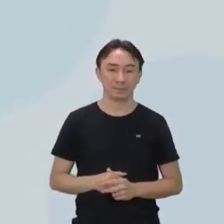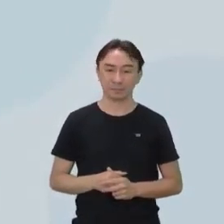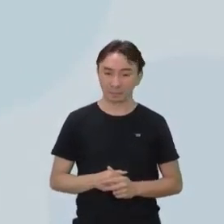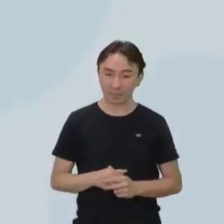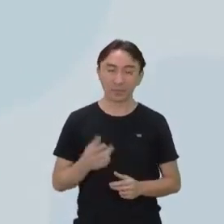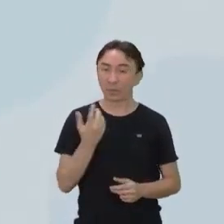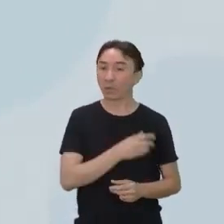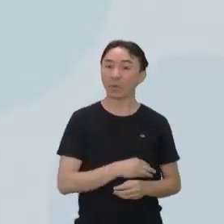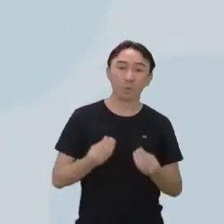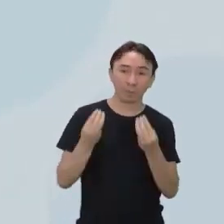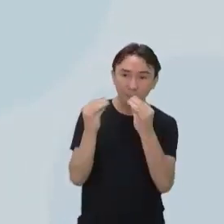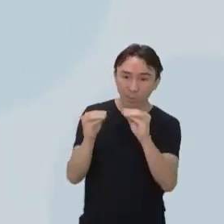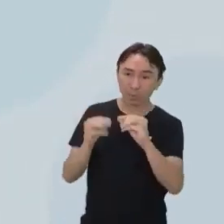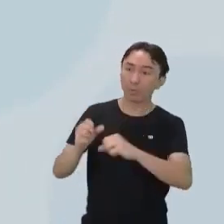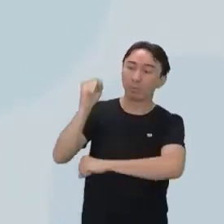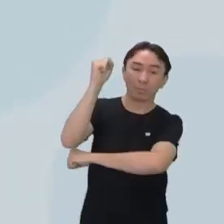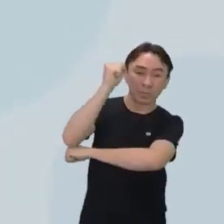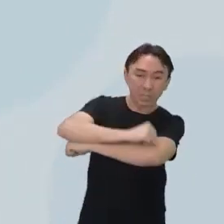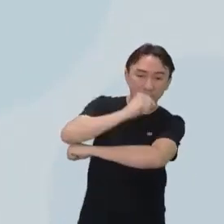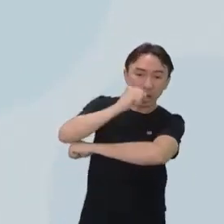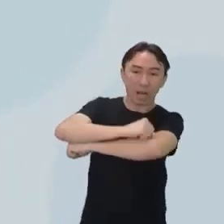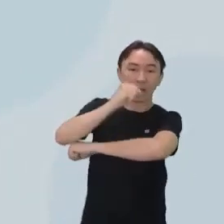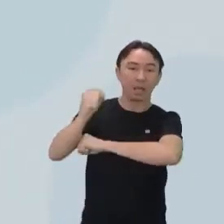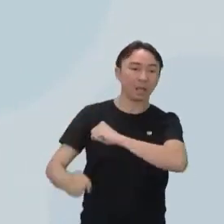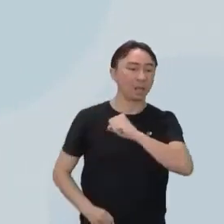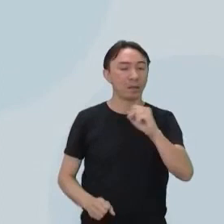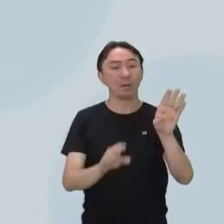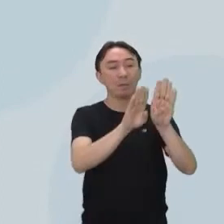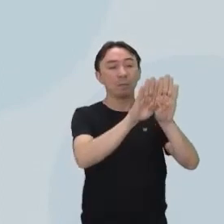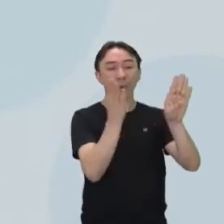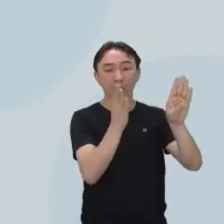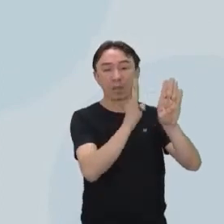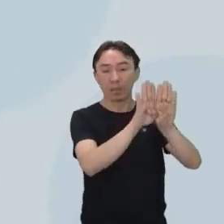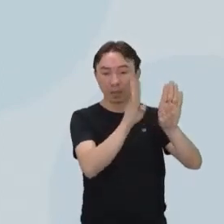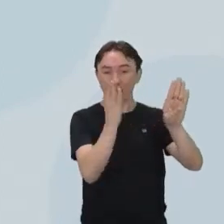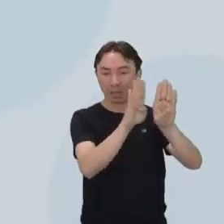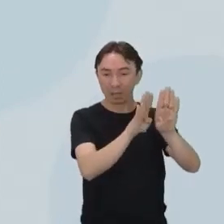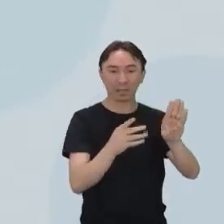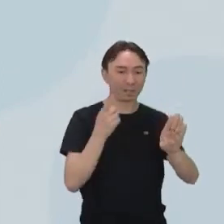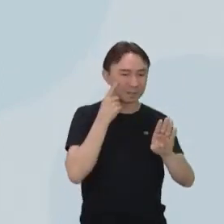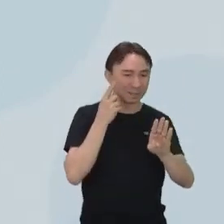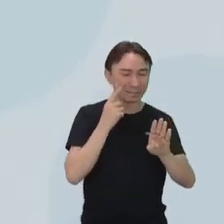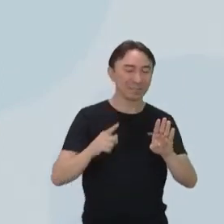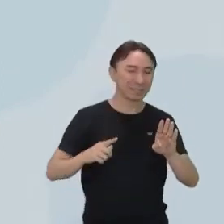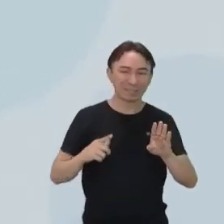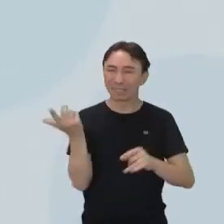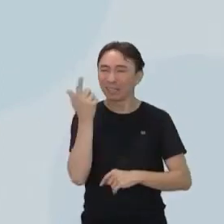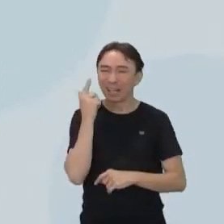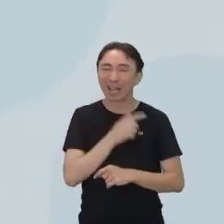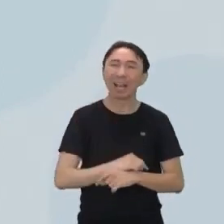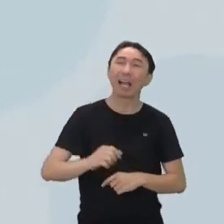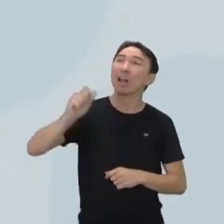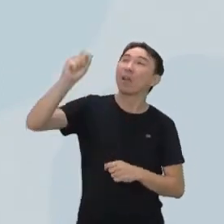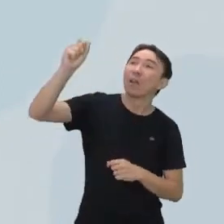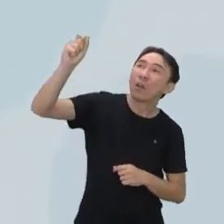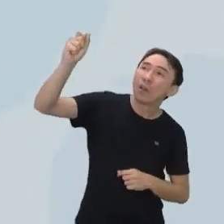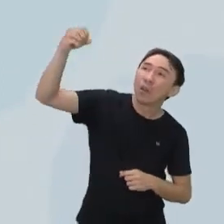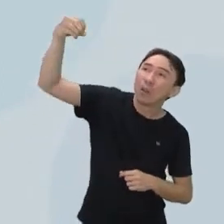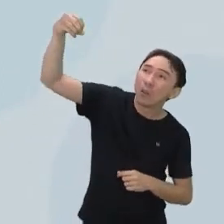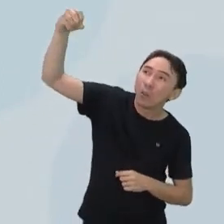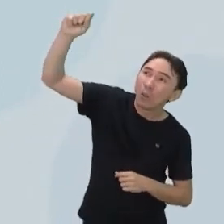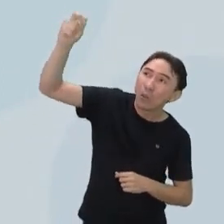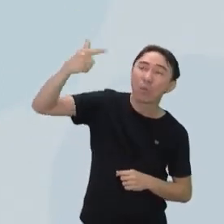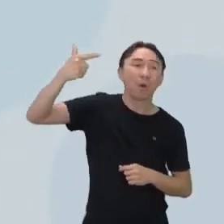janelas, portas e vitrais do seu imóvel de forma a impedir a entrada da luz natural. Ou seja, né, que é uma casa